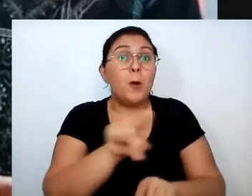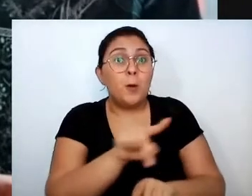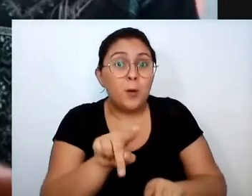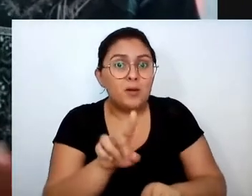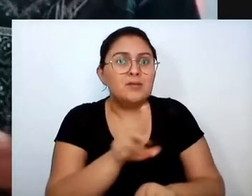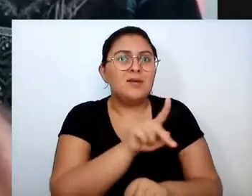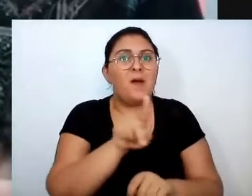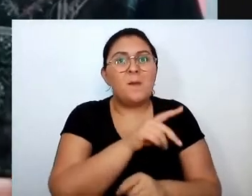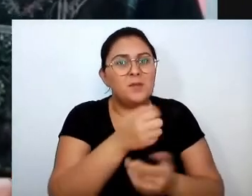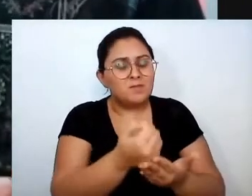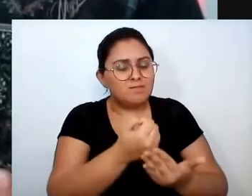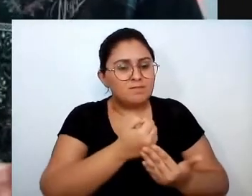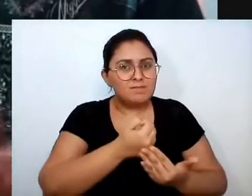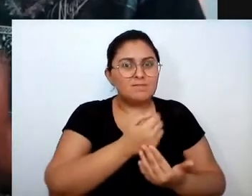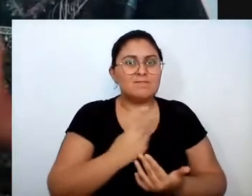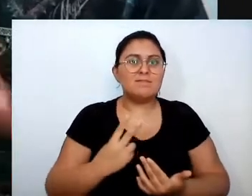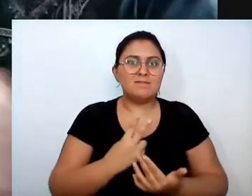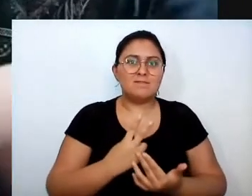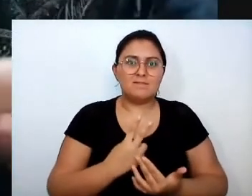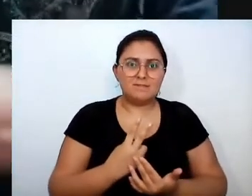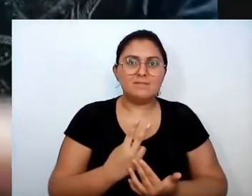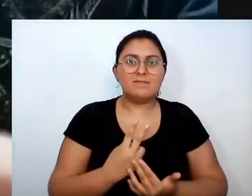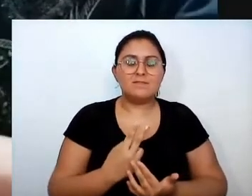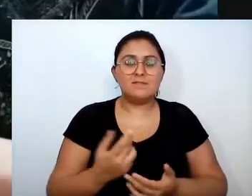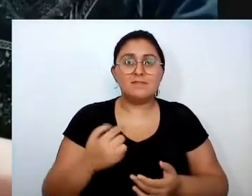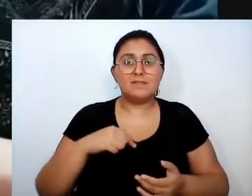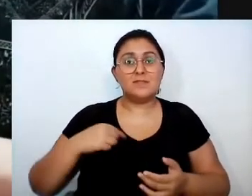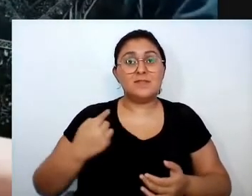a gente foi